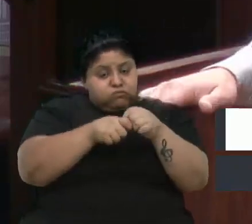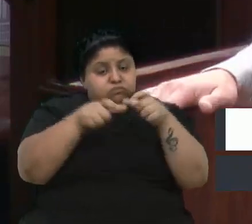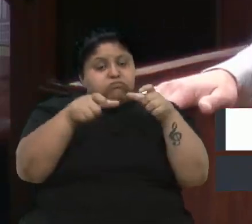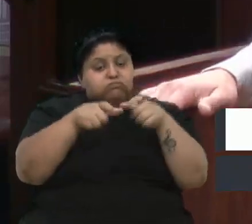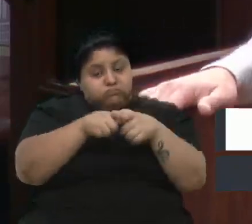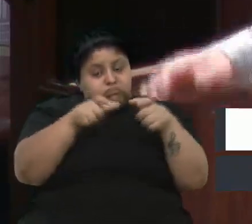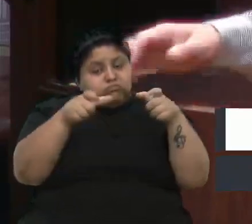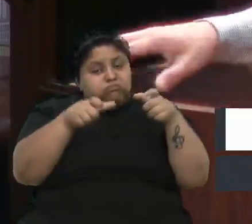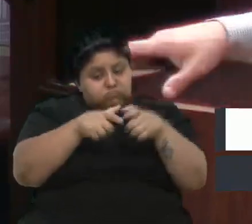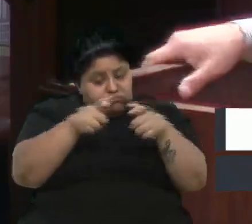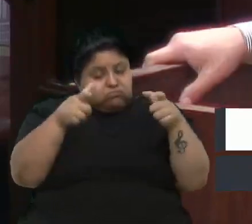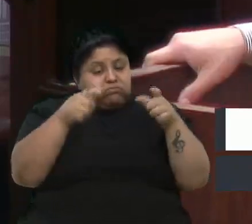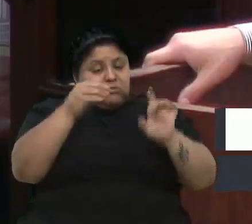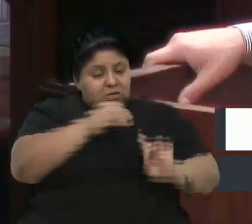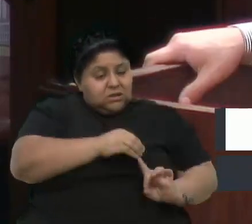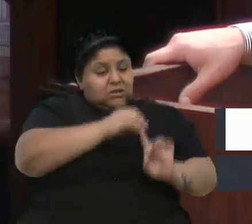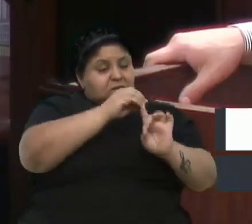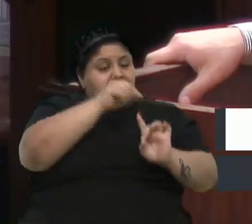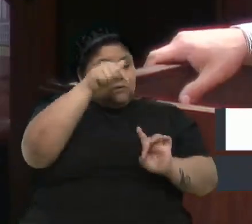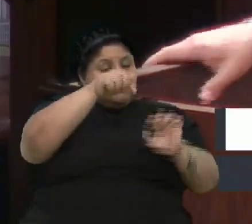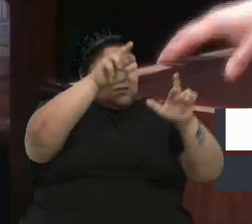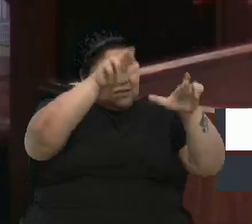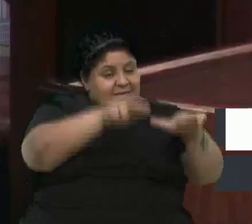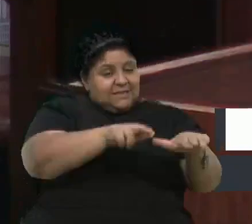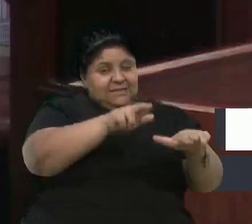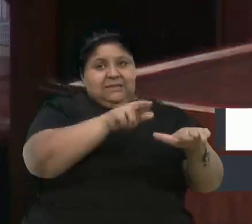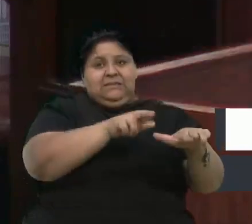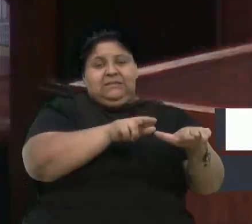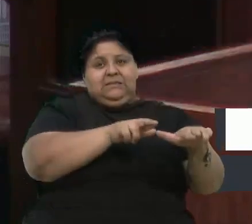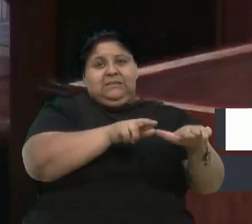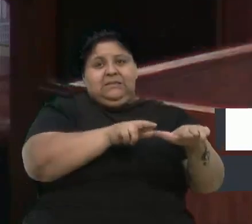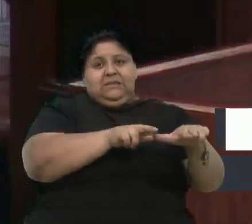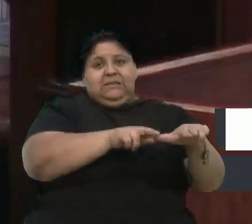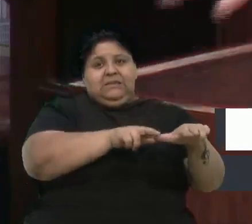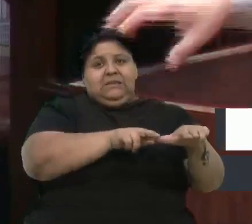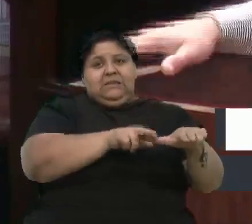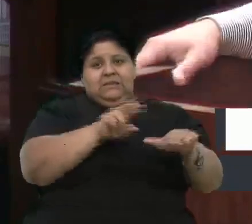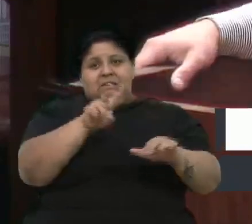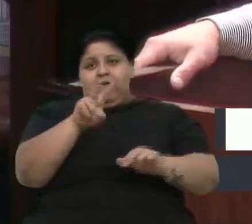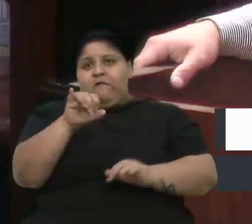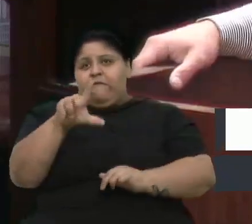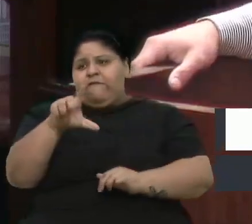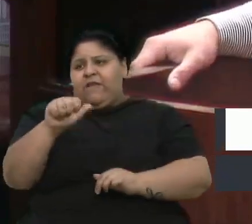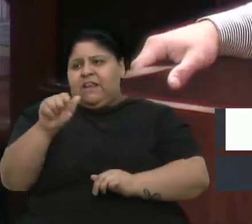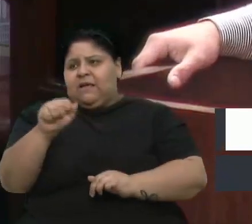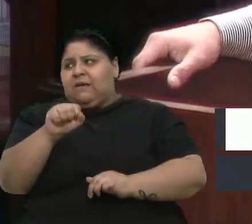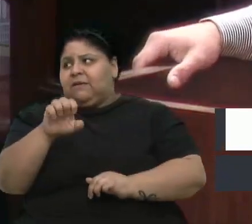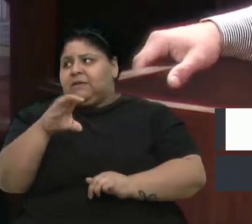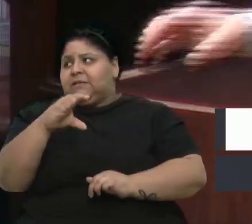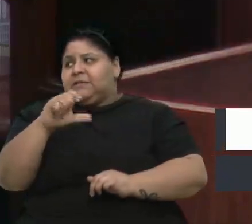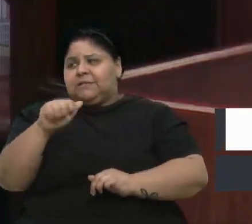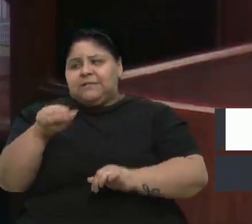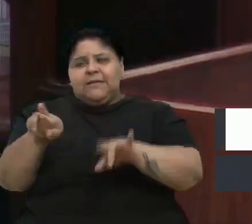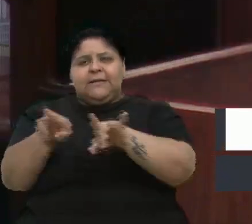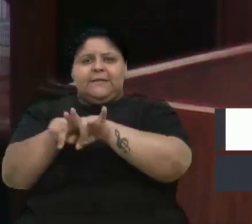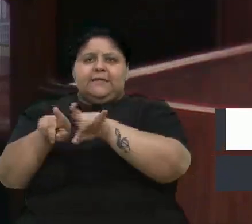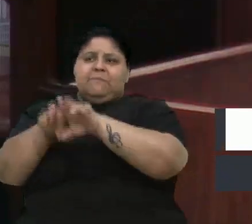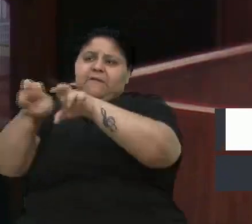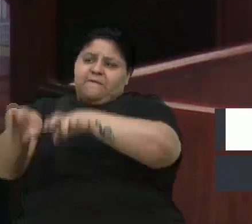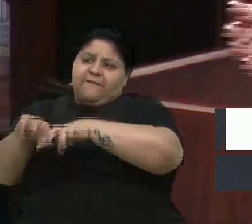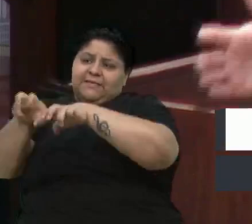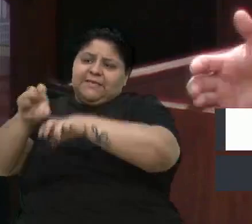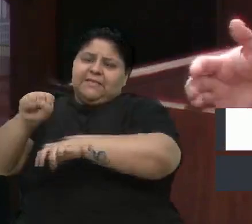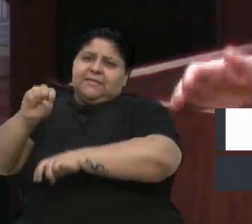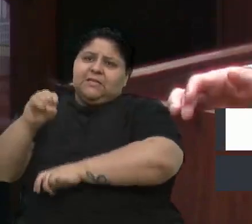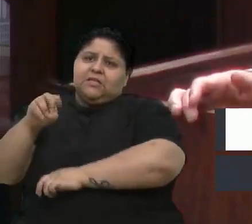evoluir, principalmente para aquela região da Parada Cristal, região de Vila Seca, Fazenda Souza, porque é onde Caxias